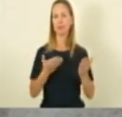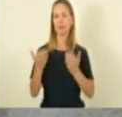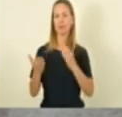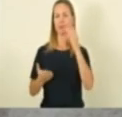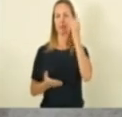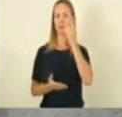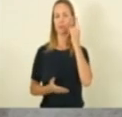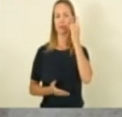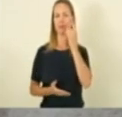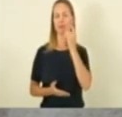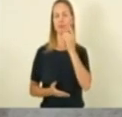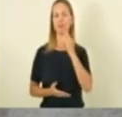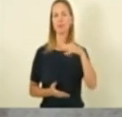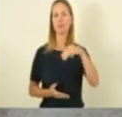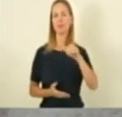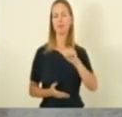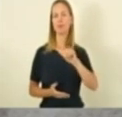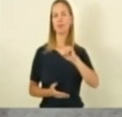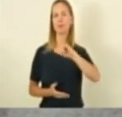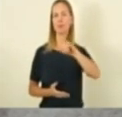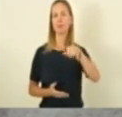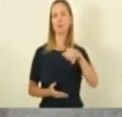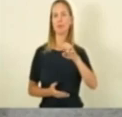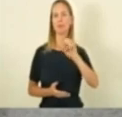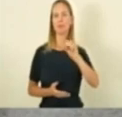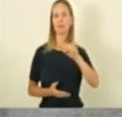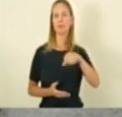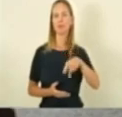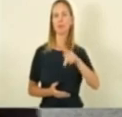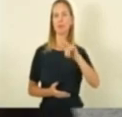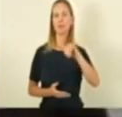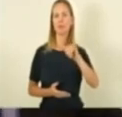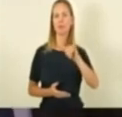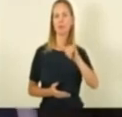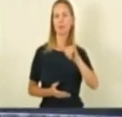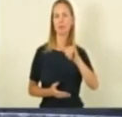Majeski, a outra metade para o deputado Dr. Hércules da Silveira. Pode? Pode.